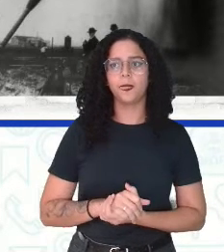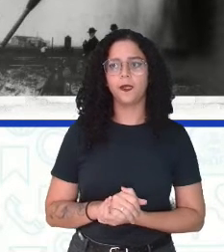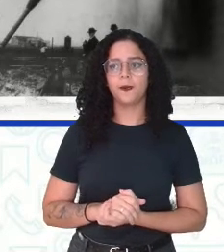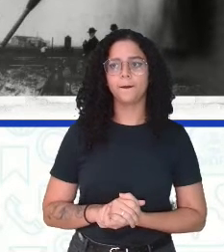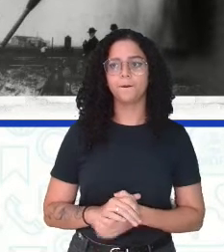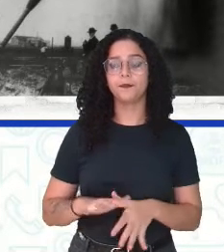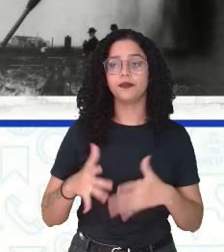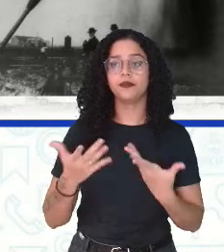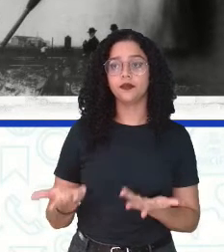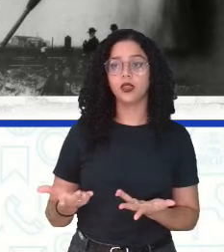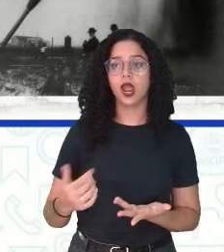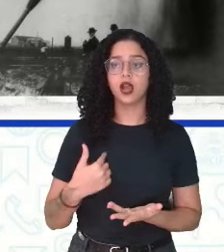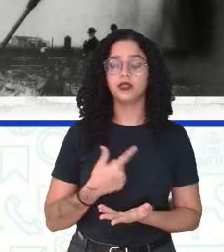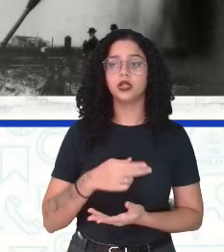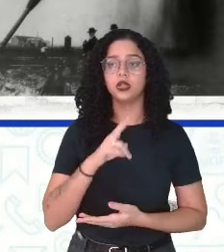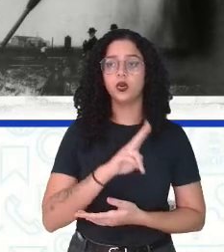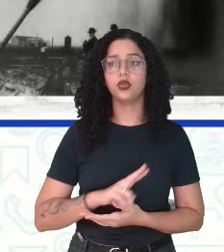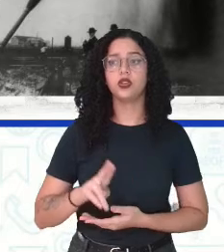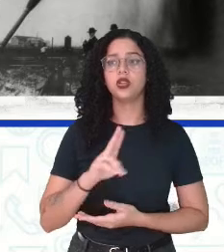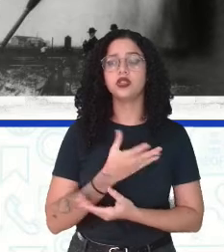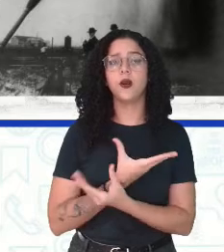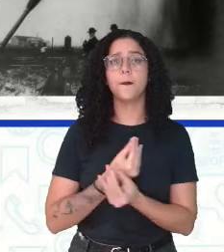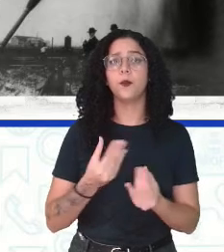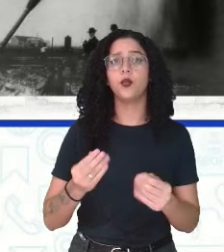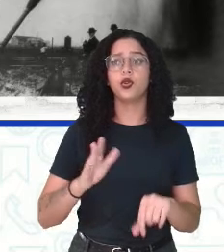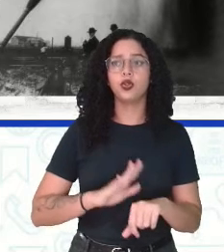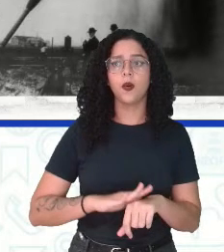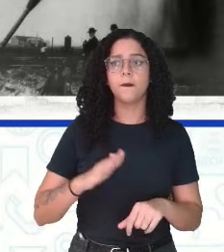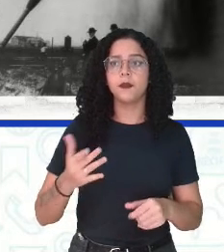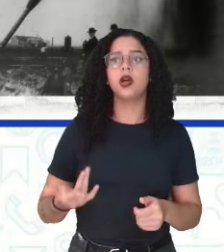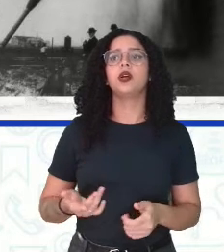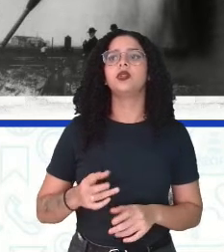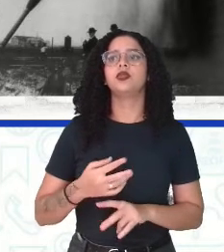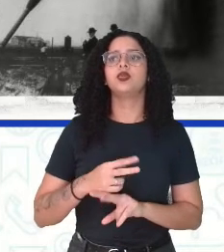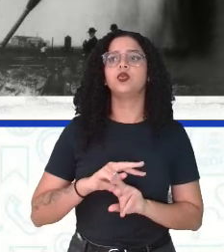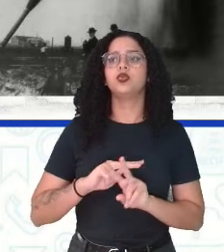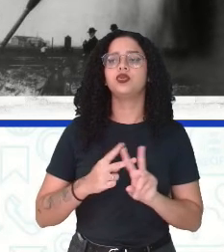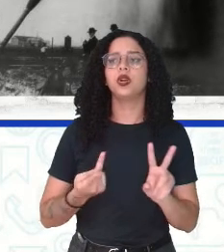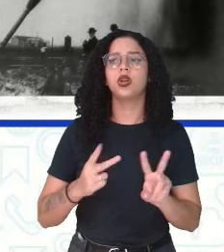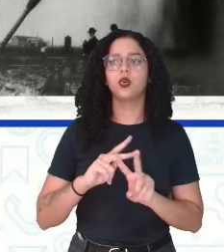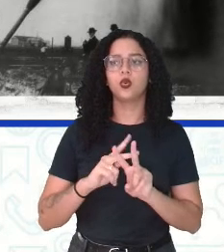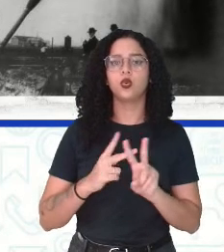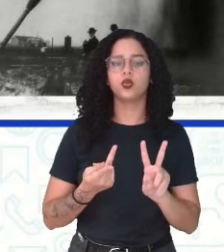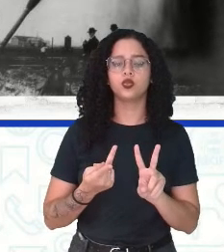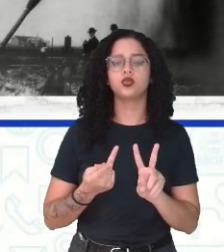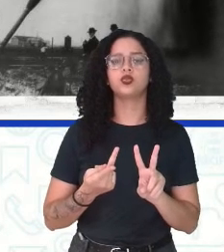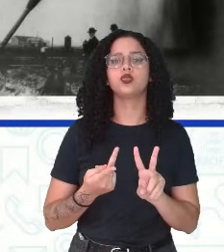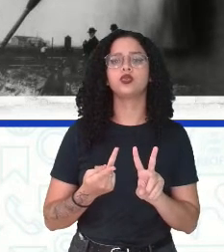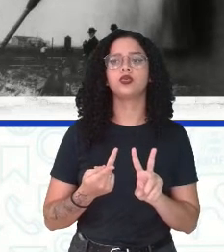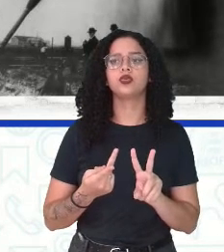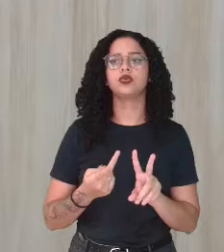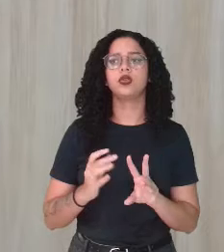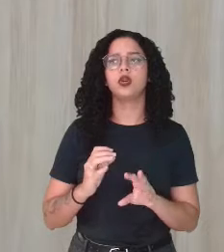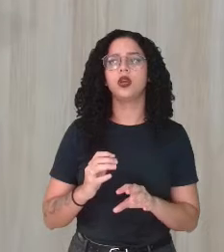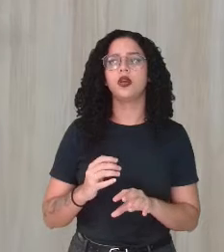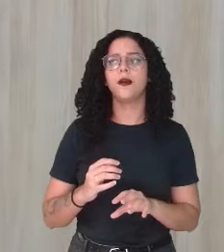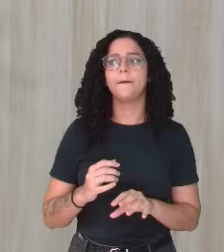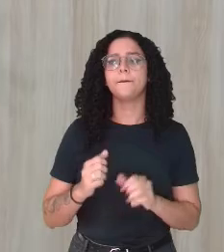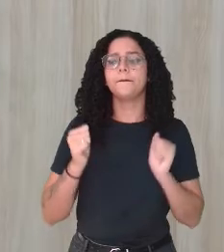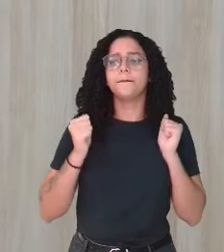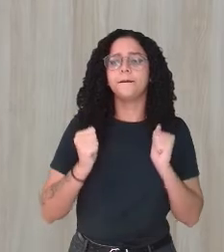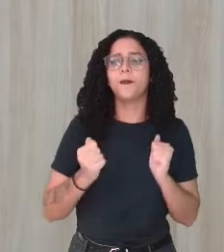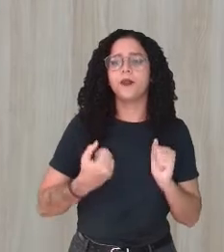certo? Então, a gente está utilizando muito mais os recursos do que, né, para poder